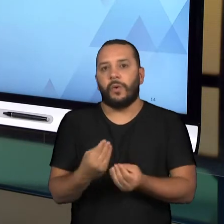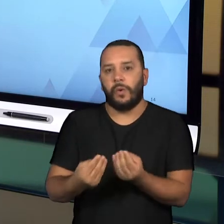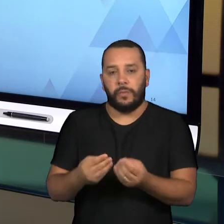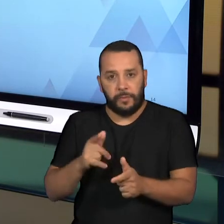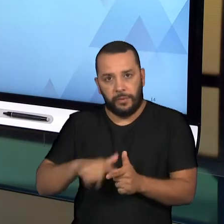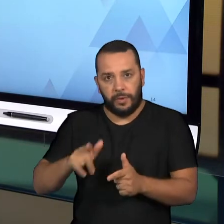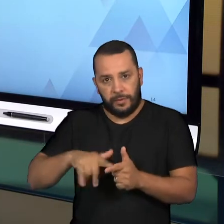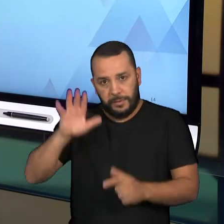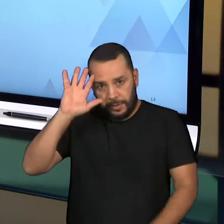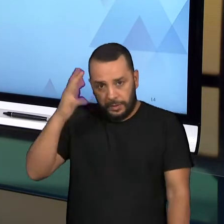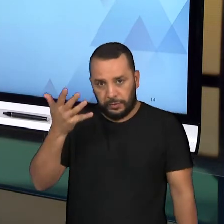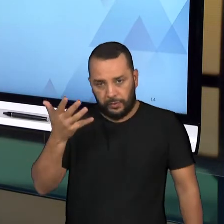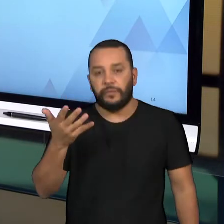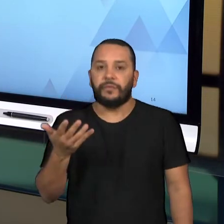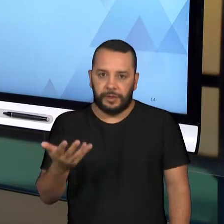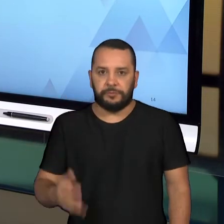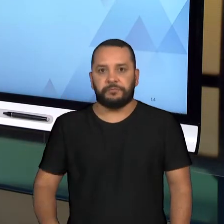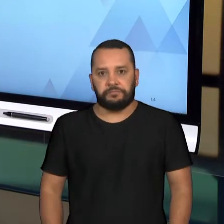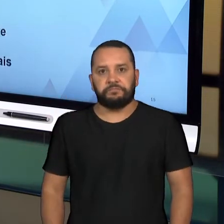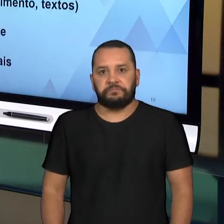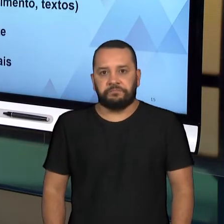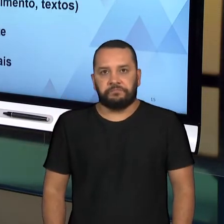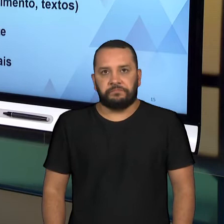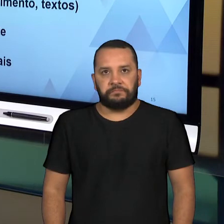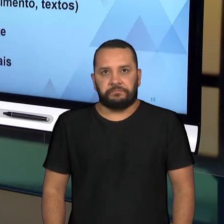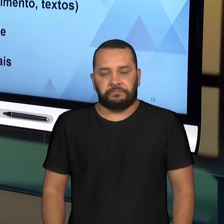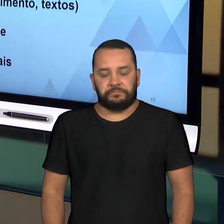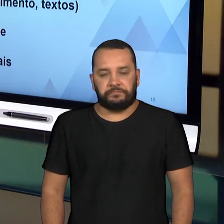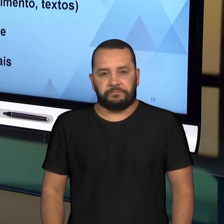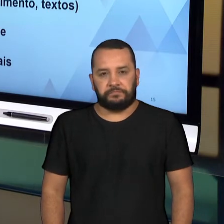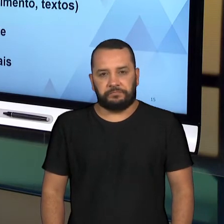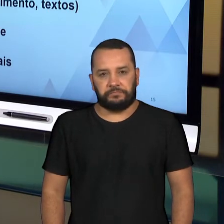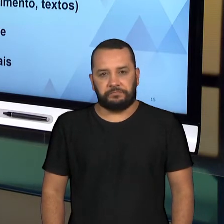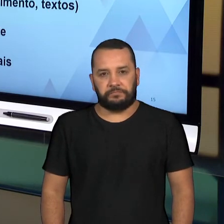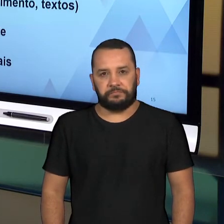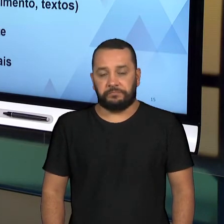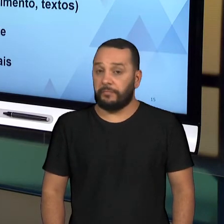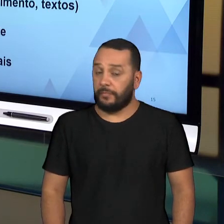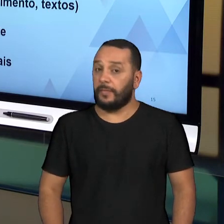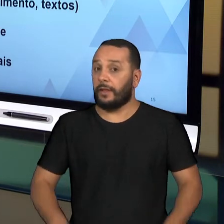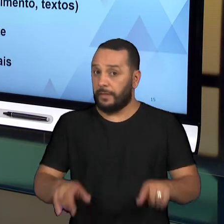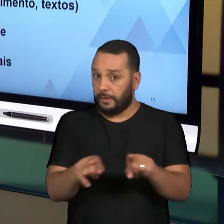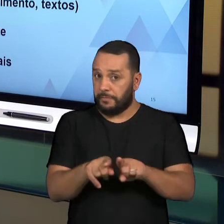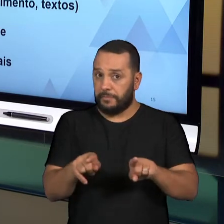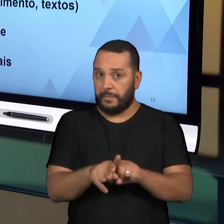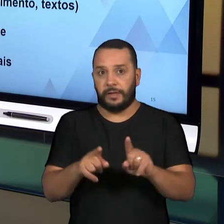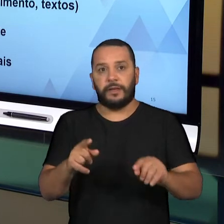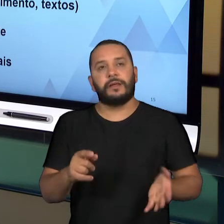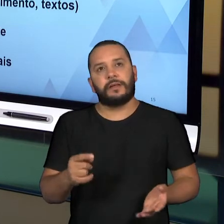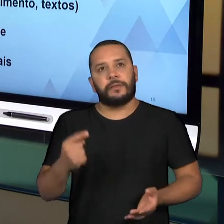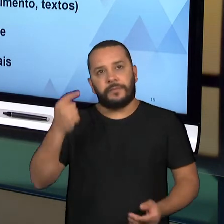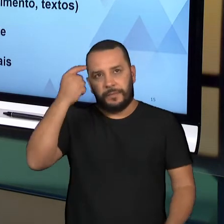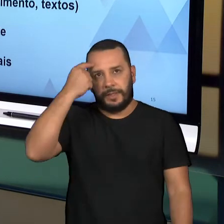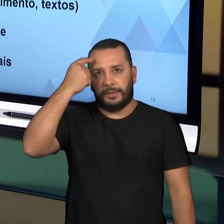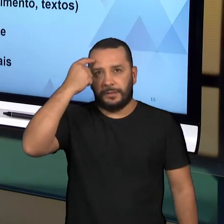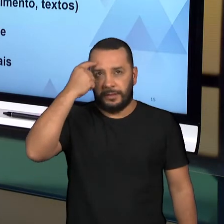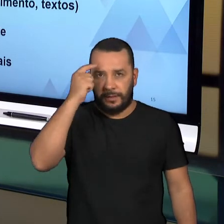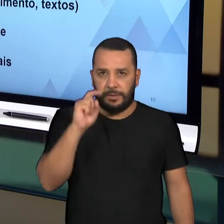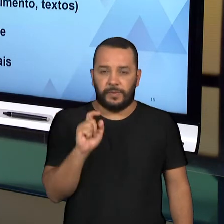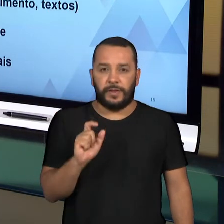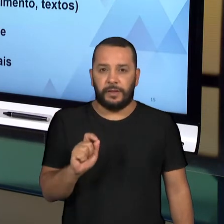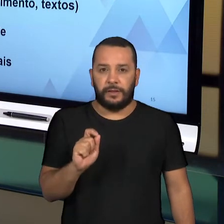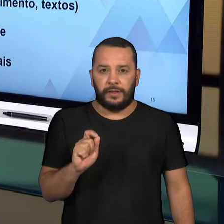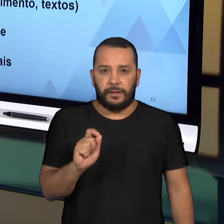resolve aquele problema que você colocou no início né nós também pensaremos a respeito